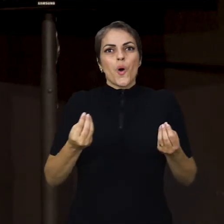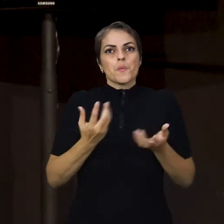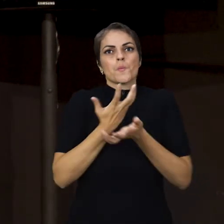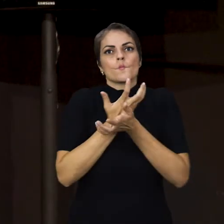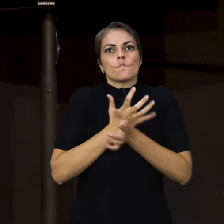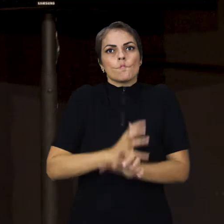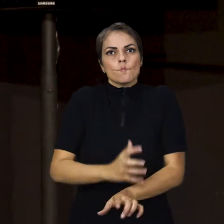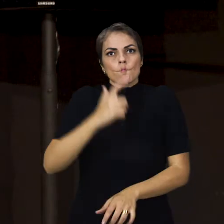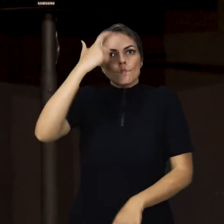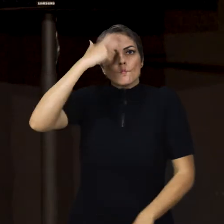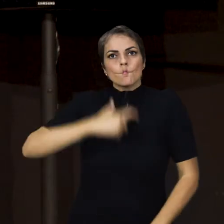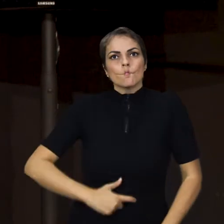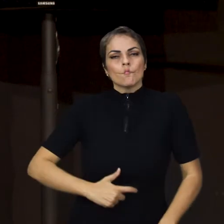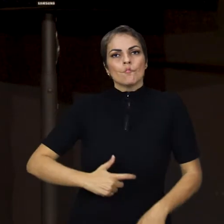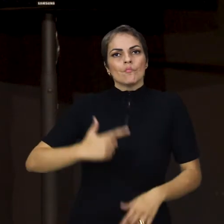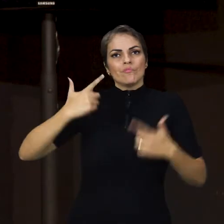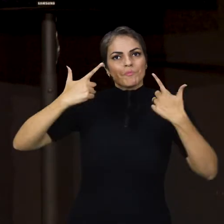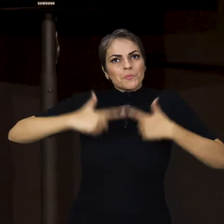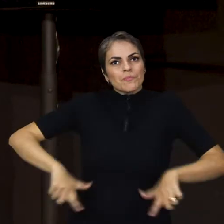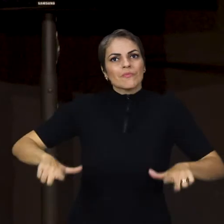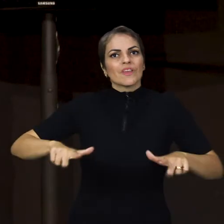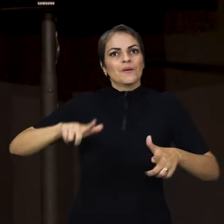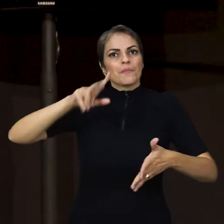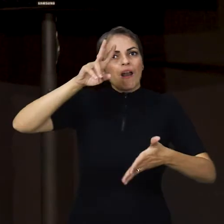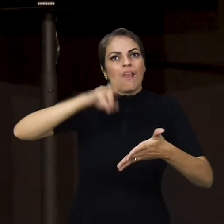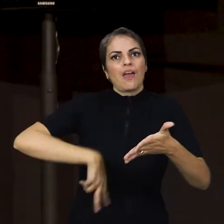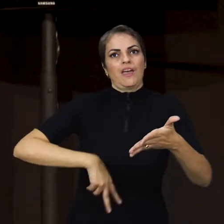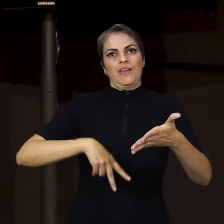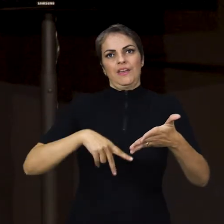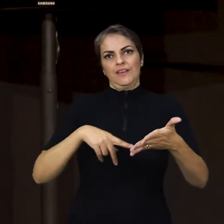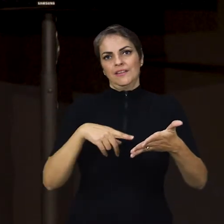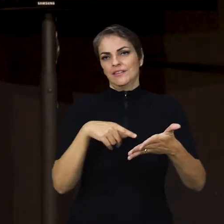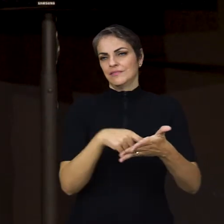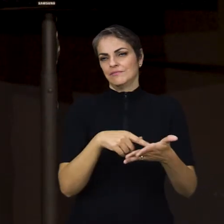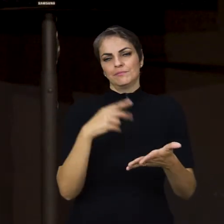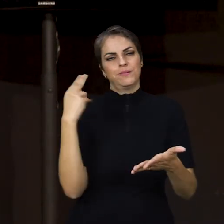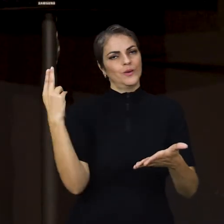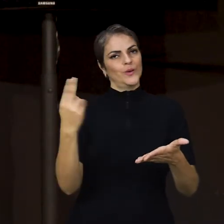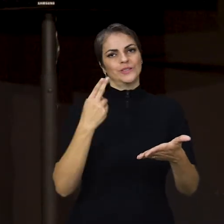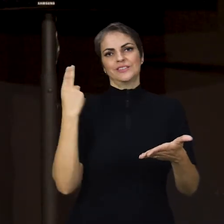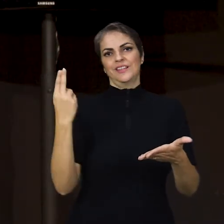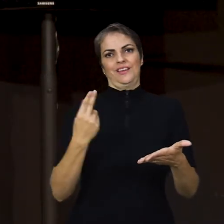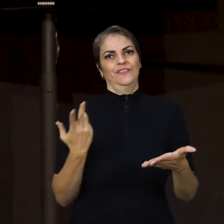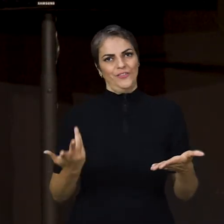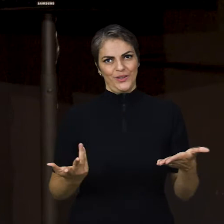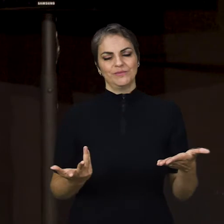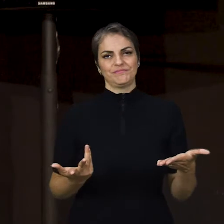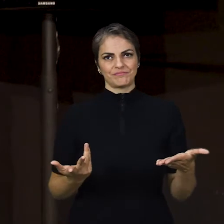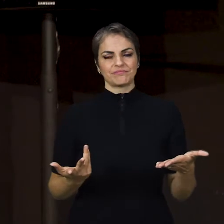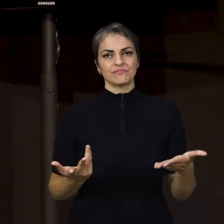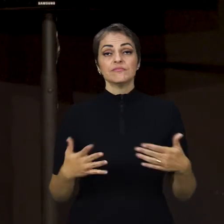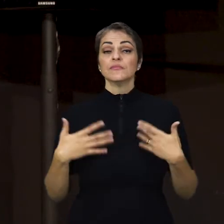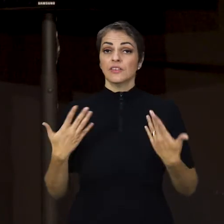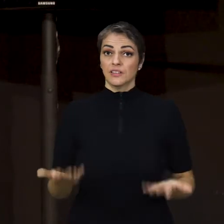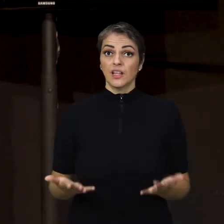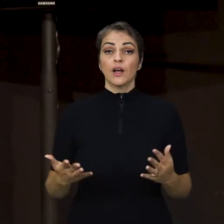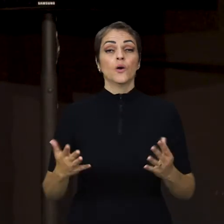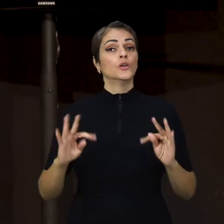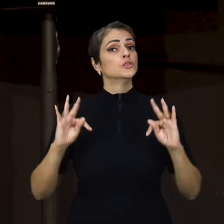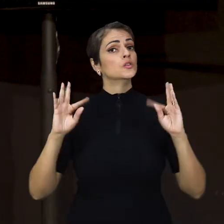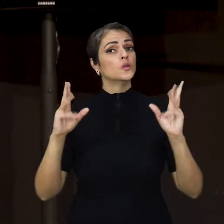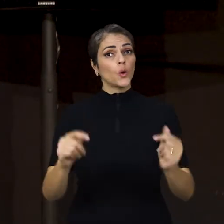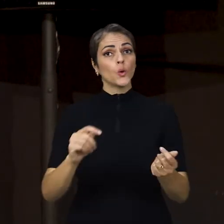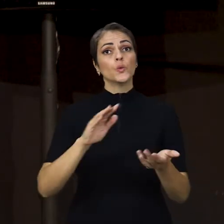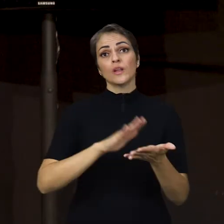para ler de uma maneira absolutamente neutra e objetiva qualquer coisa. Então, toda interpretação